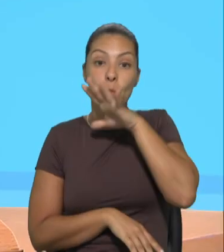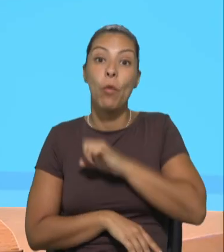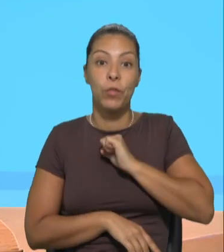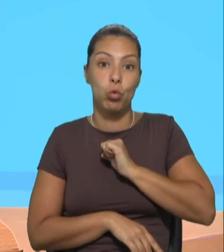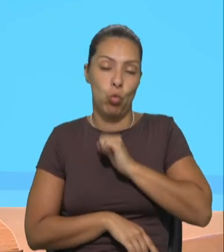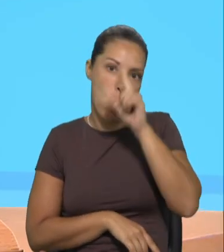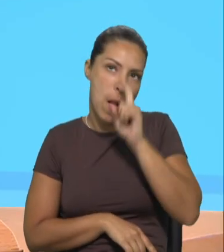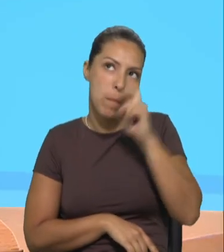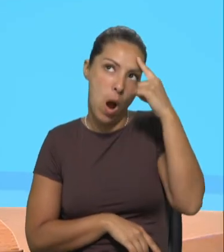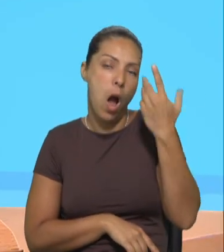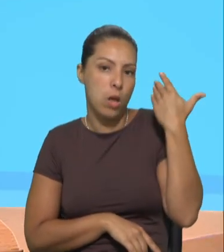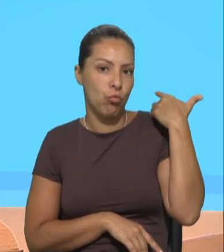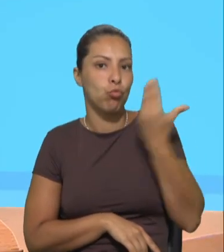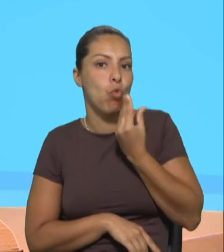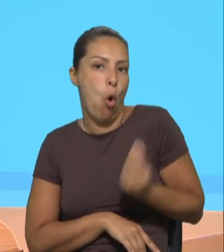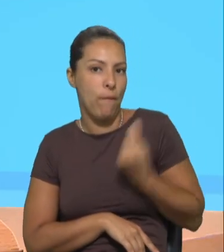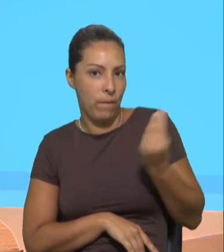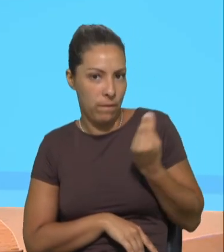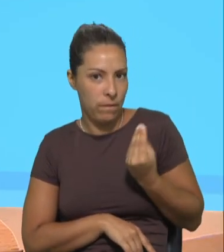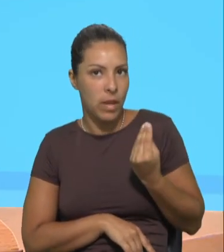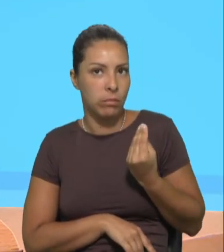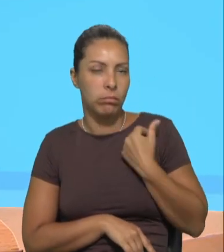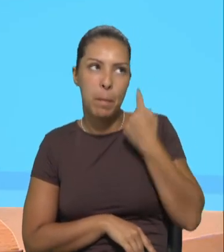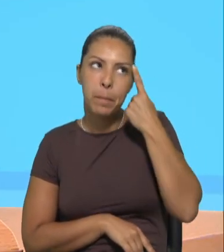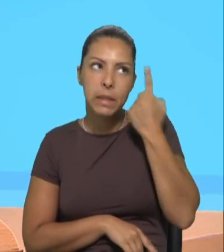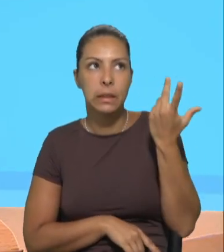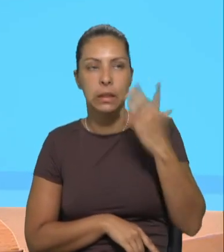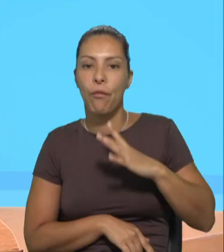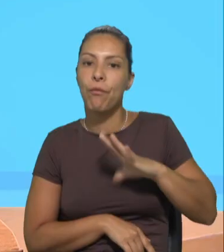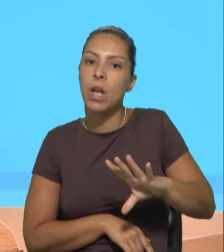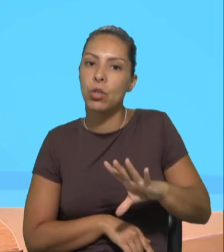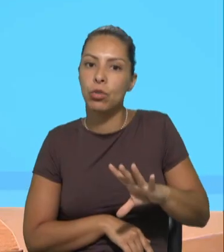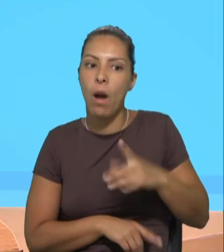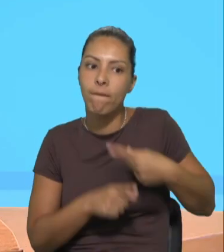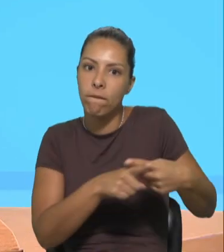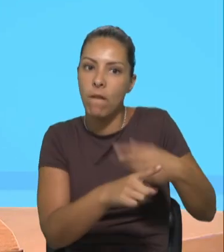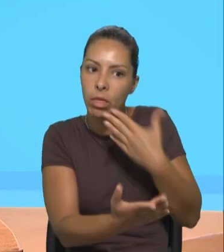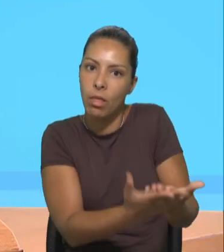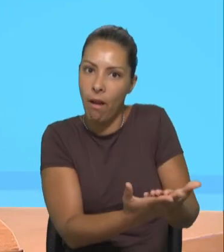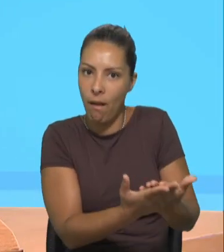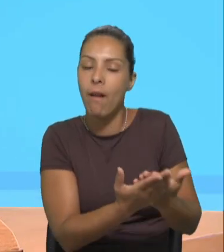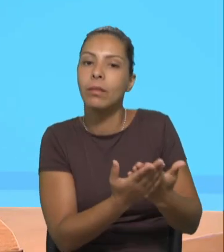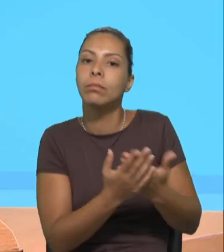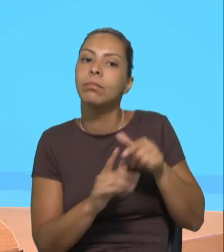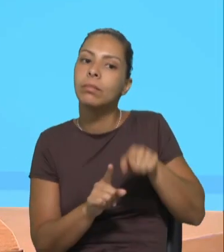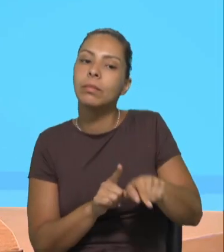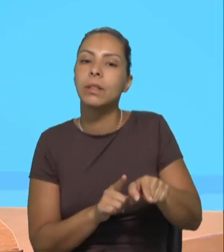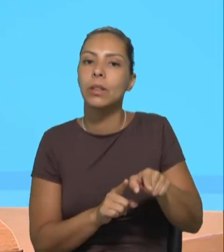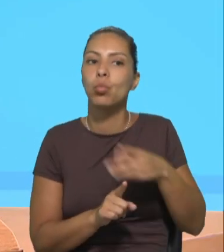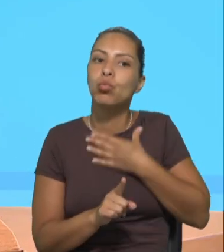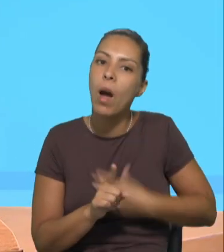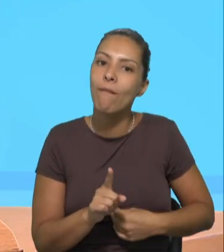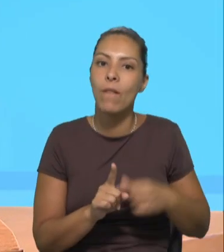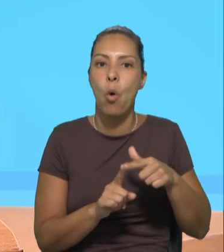fase da adolescência, foi preciso começar a pensar em férias que os cativassem, que eles quisessem e gostassem de